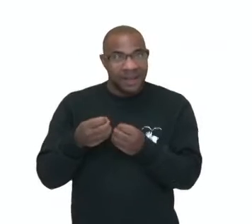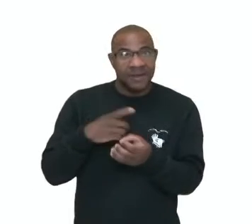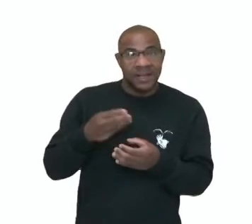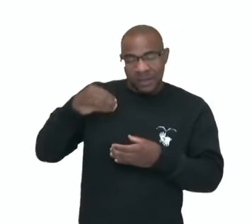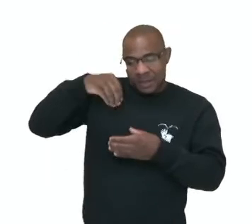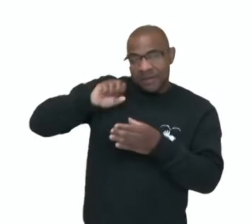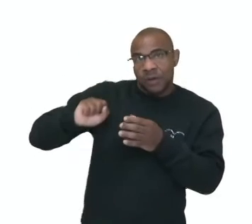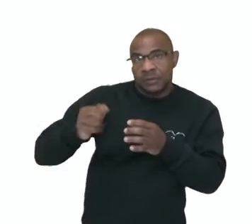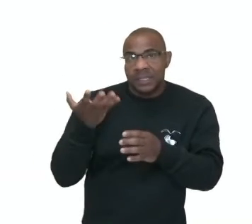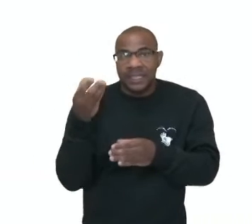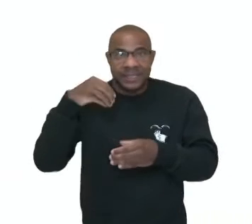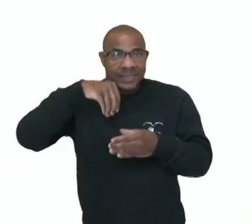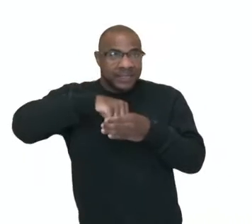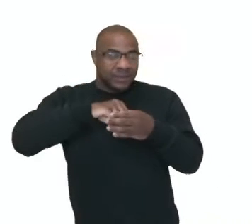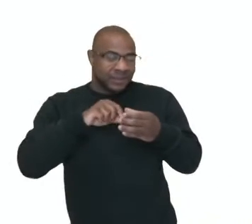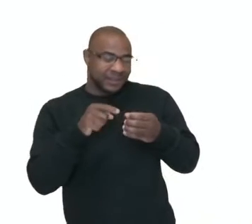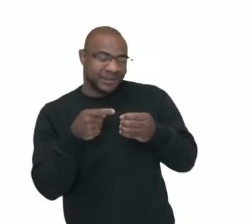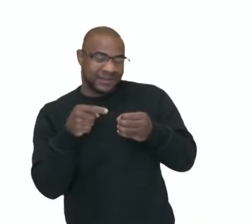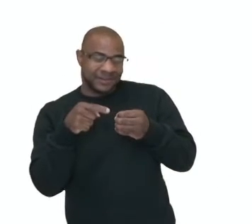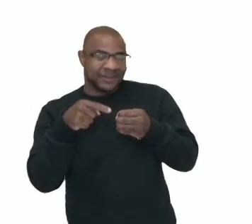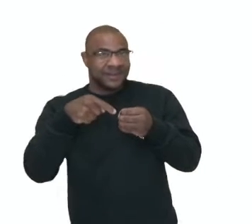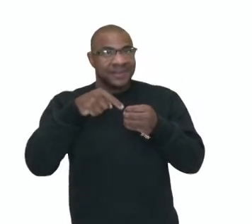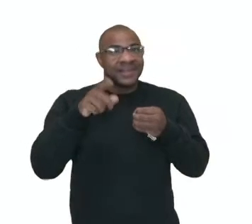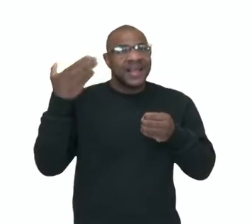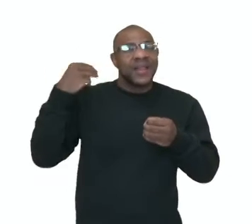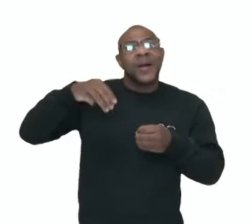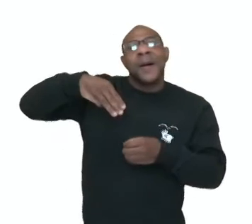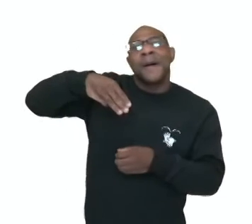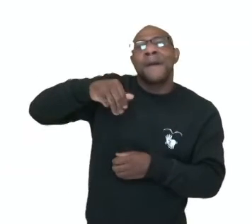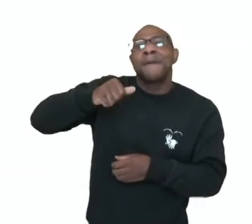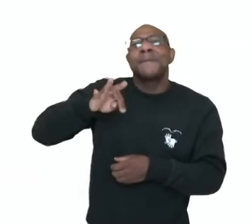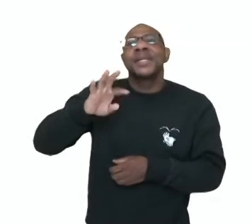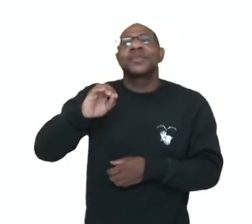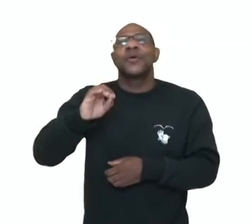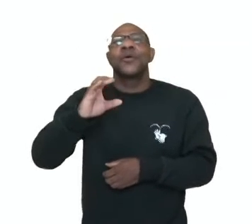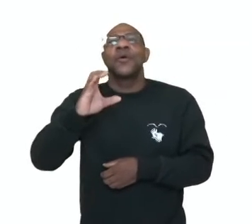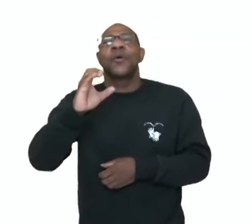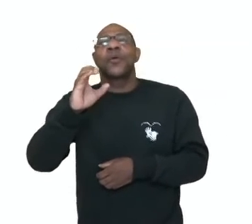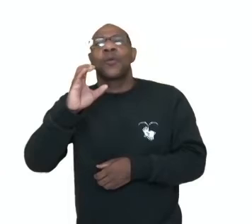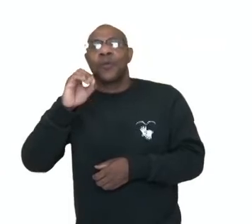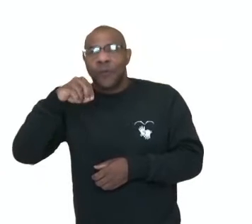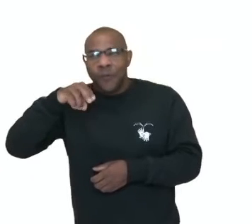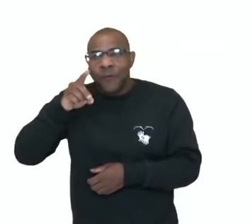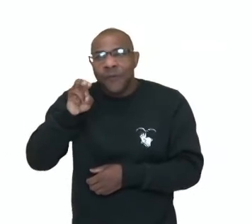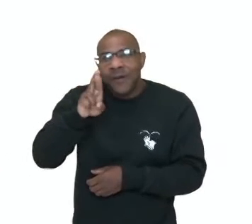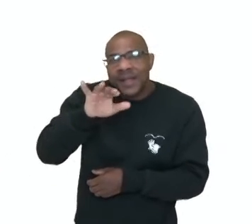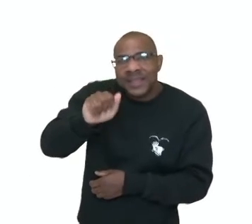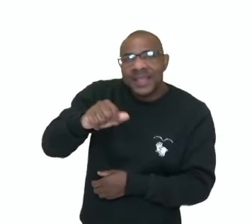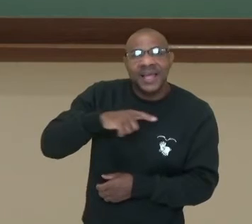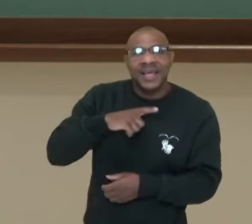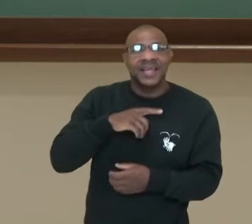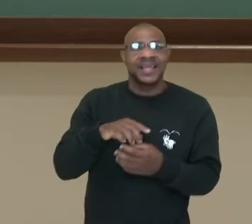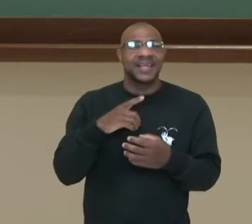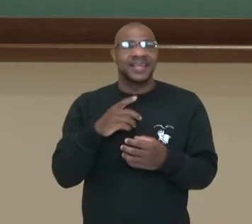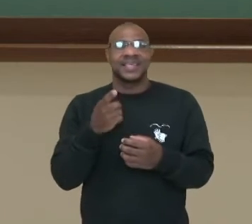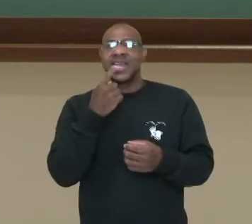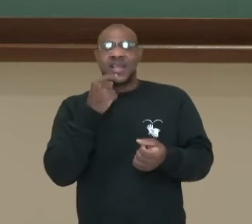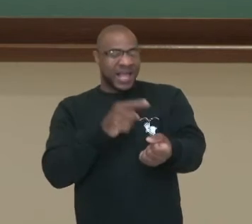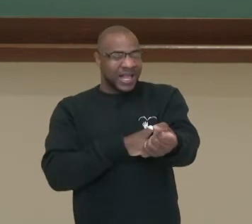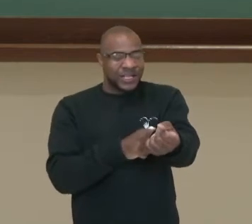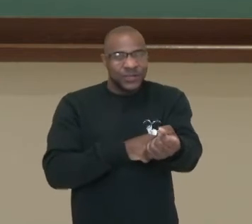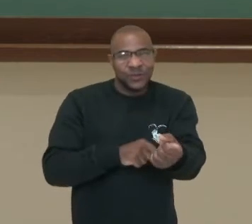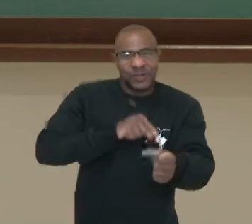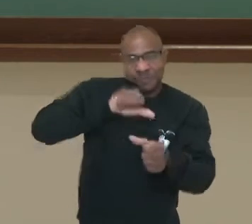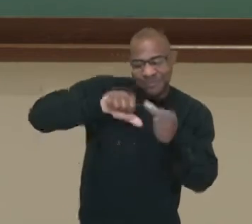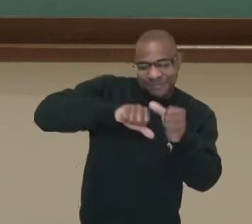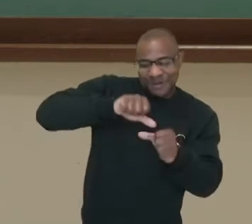célula chamada mitocôndria. Então lá no primeiro ano você aprendeu sobre o ciclo de Krebs, né? Que vem a glicose, que é o açúcar, é transformado em piruvato,